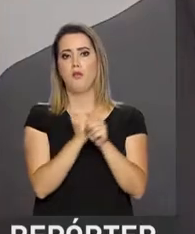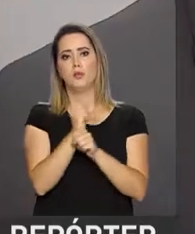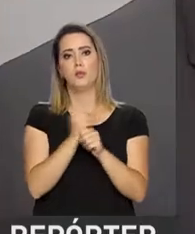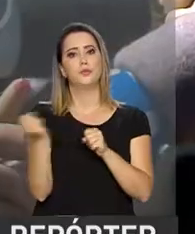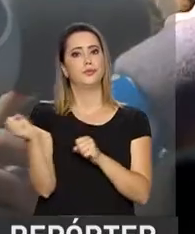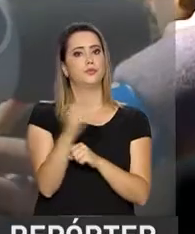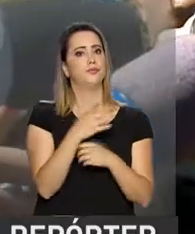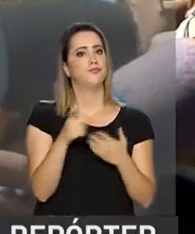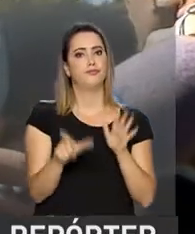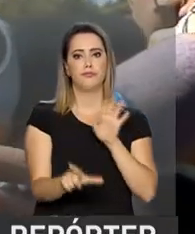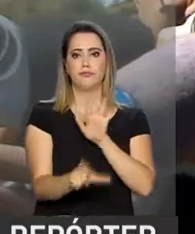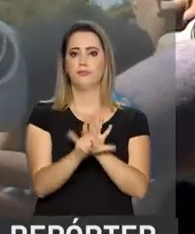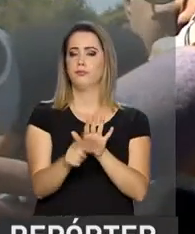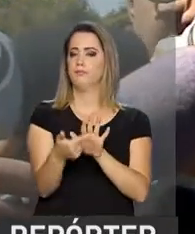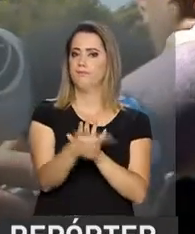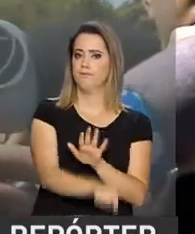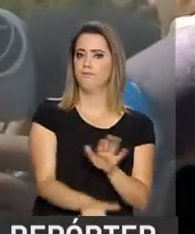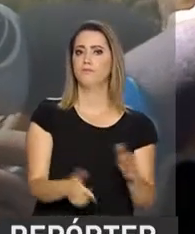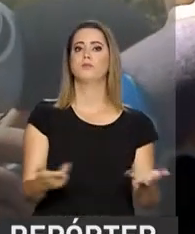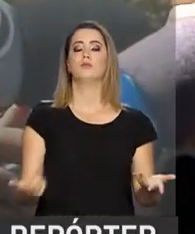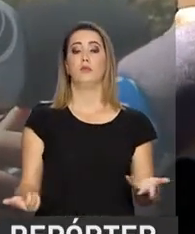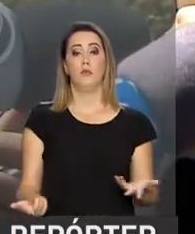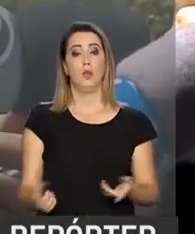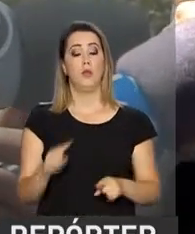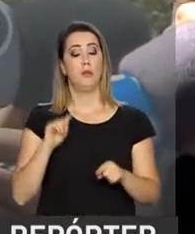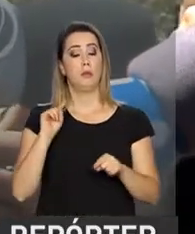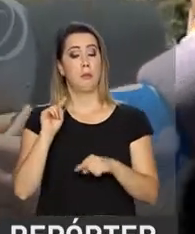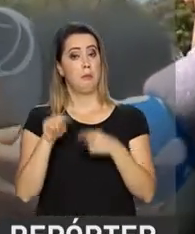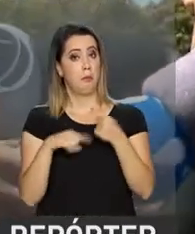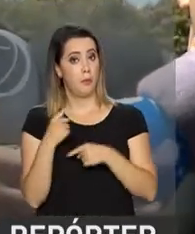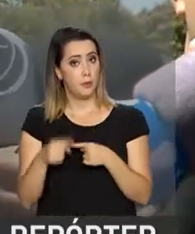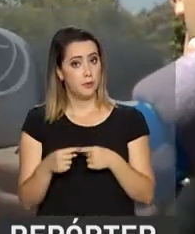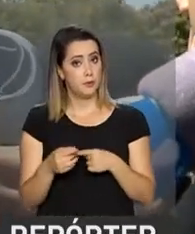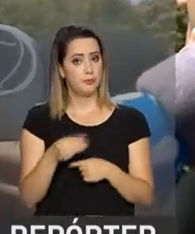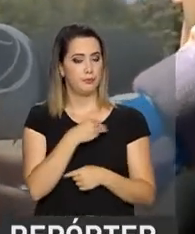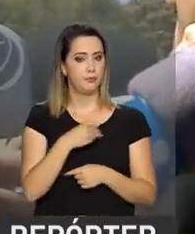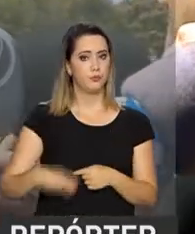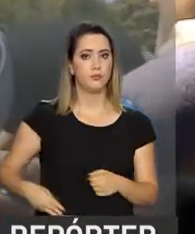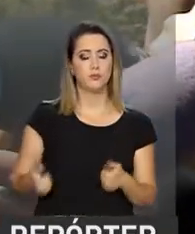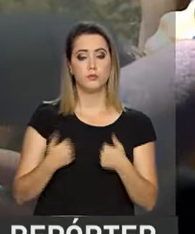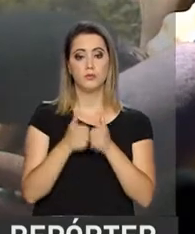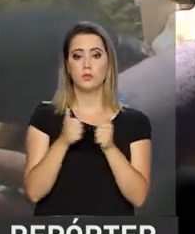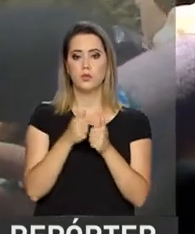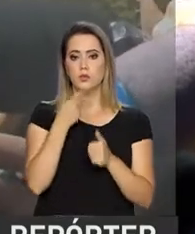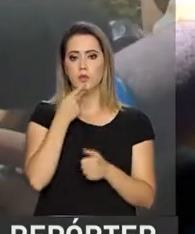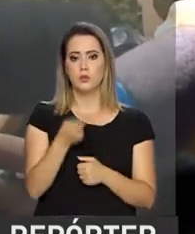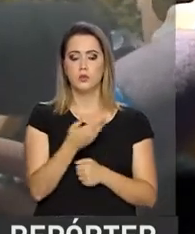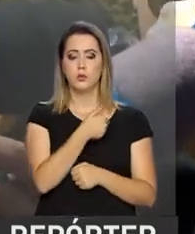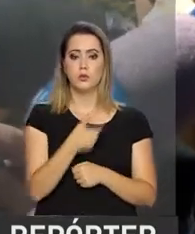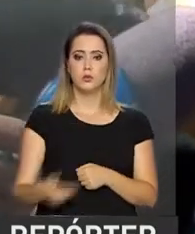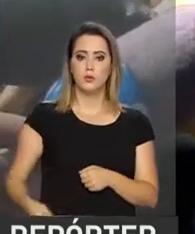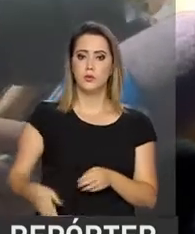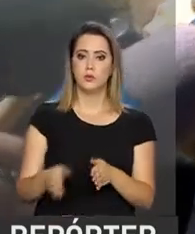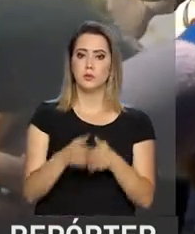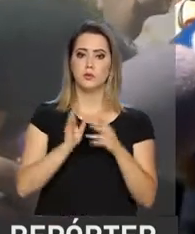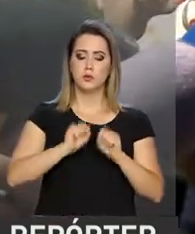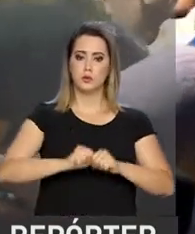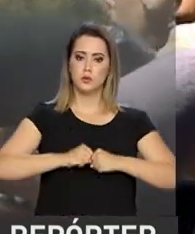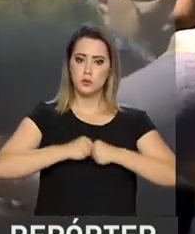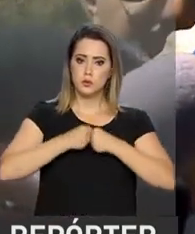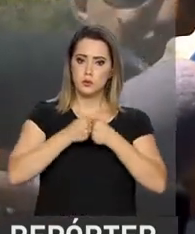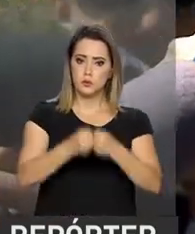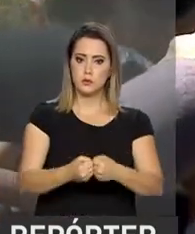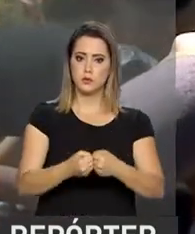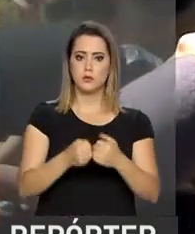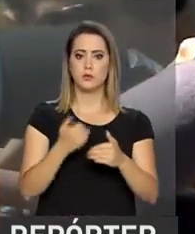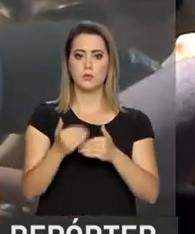atualização depois do encontro o ministro dos transportes disse que o governo pediu empenho para que a economia continue